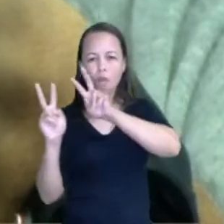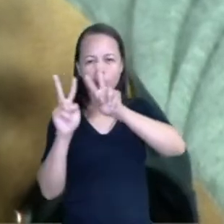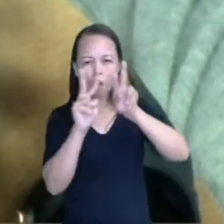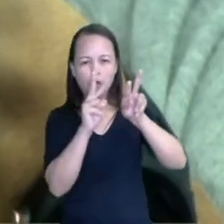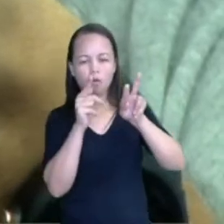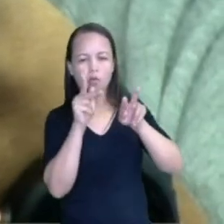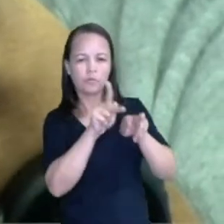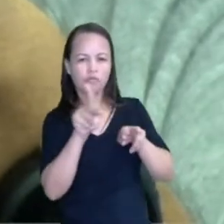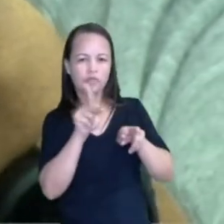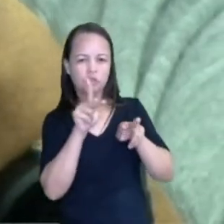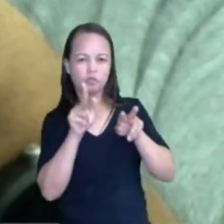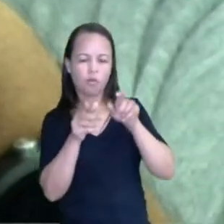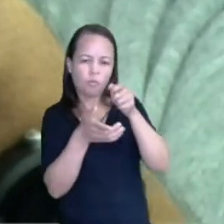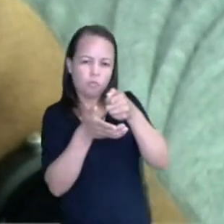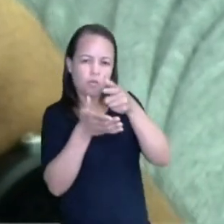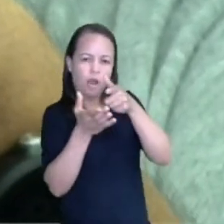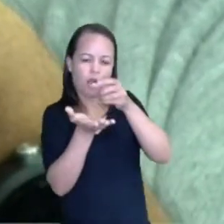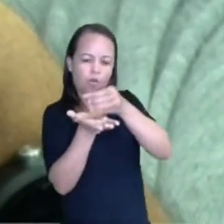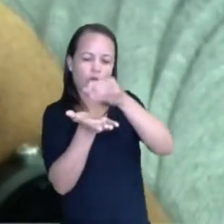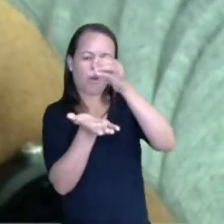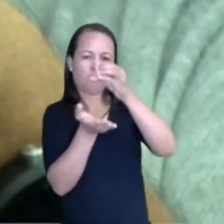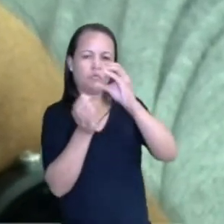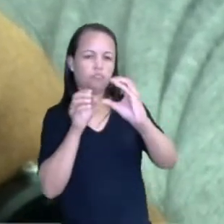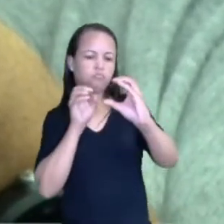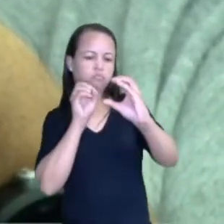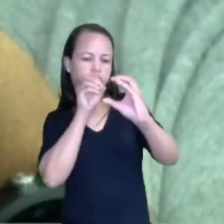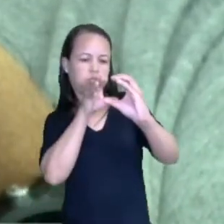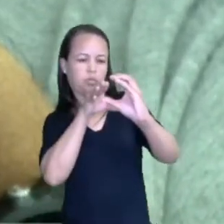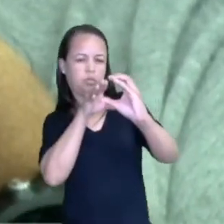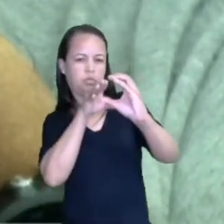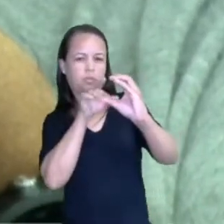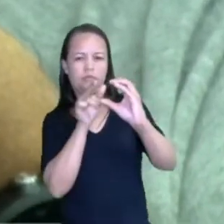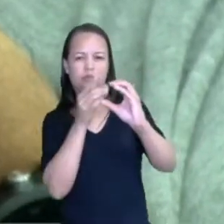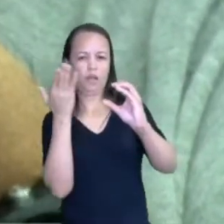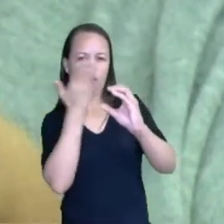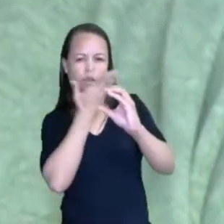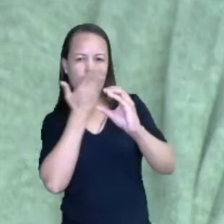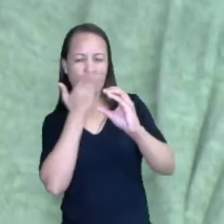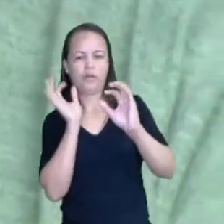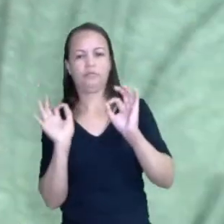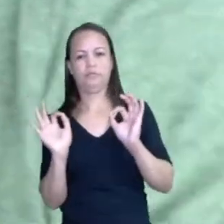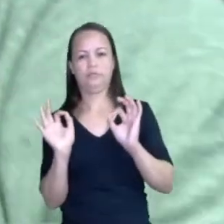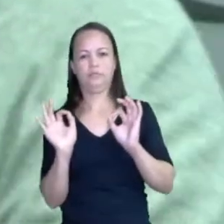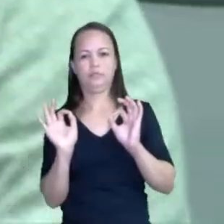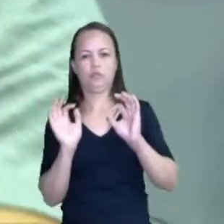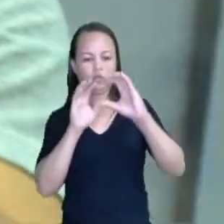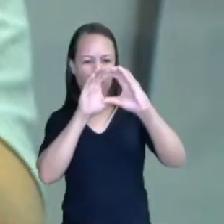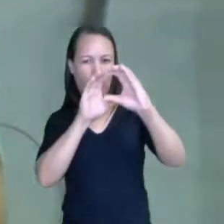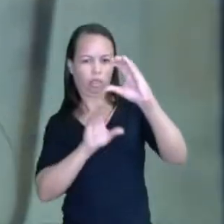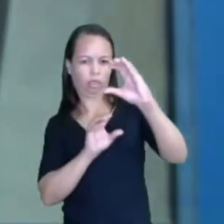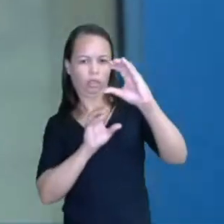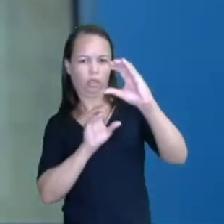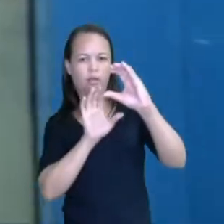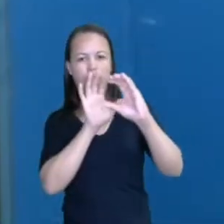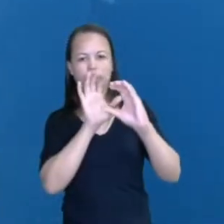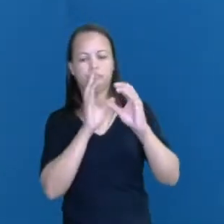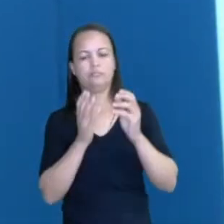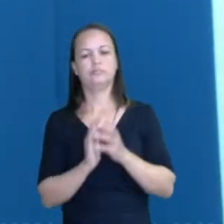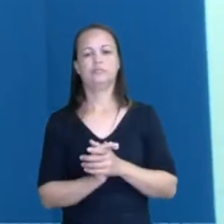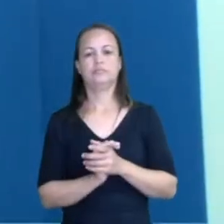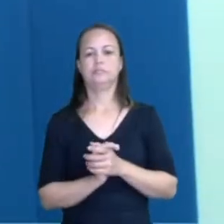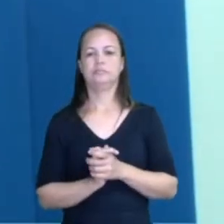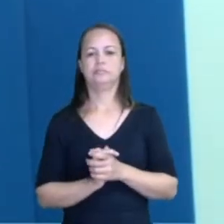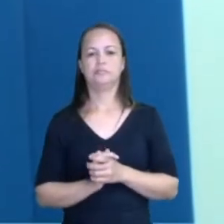não consegue refletir a luz. Você não vê que eu estou com a lanterna do celular ligada, só se eu fizer isso, aí vocês percebem,